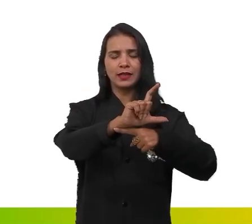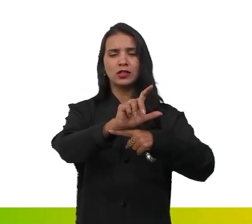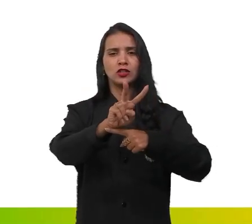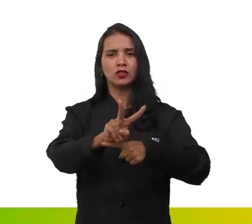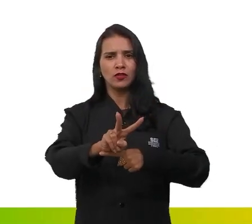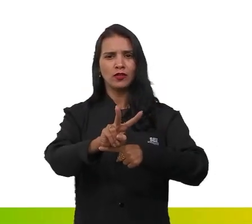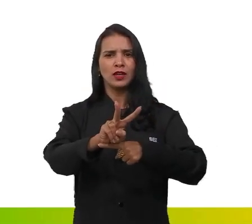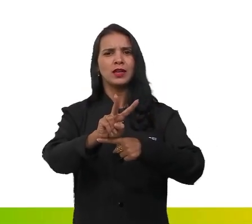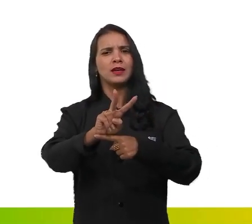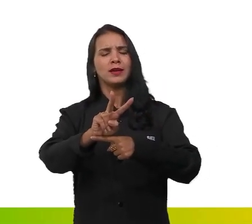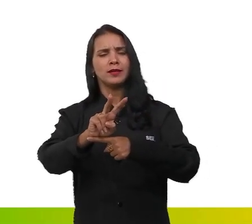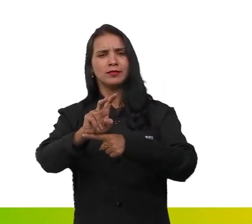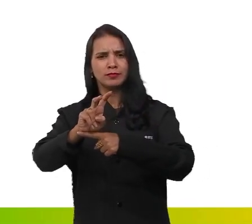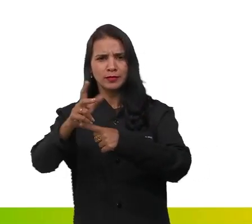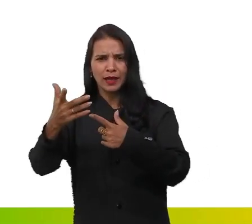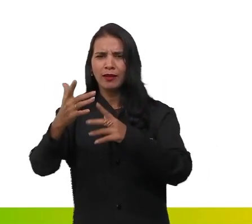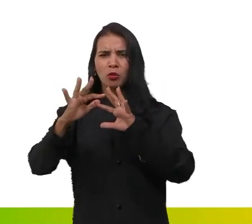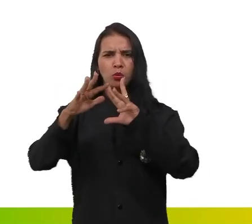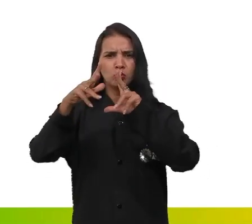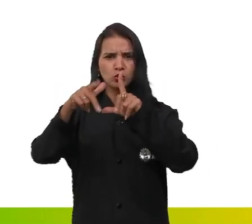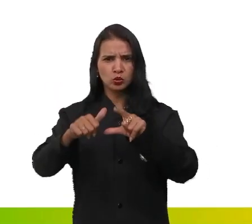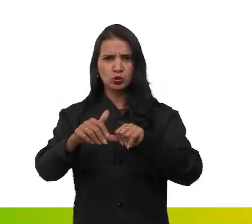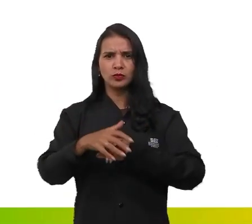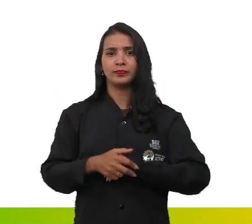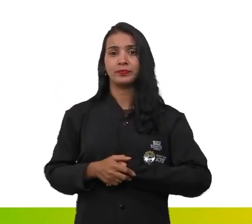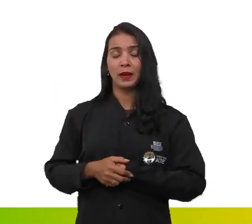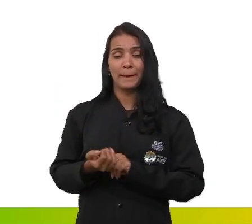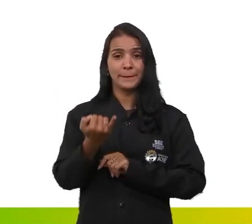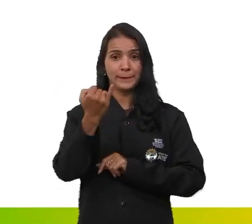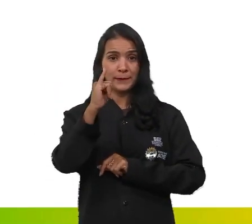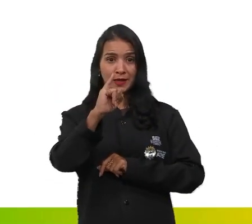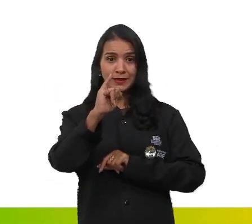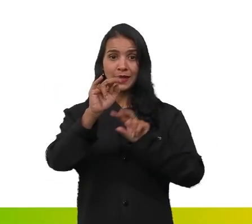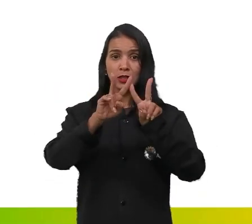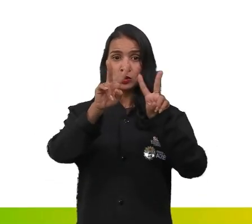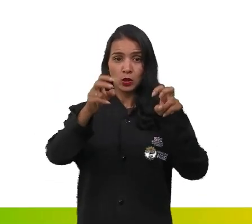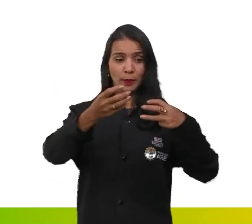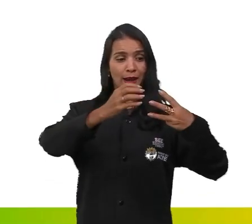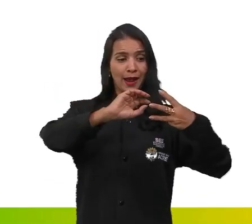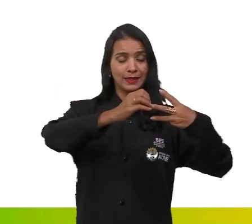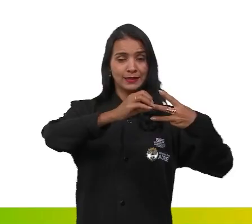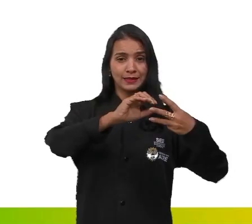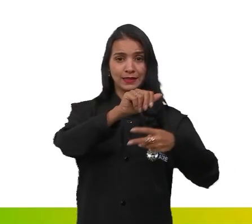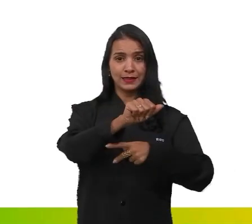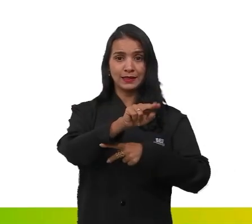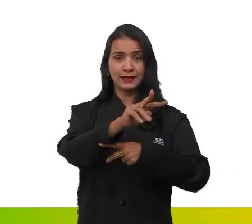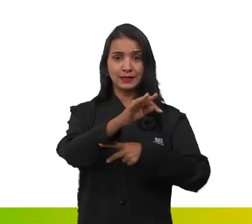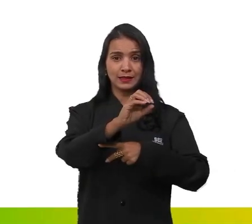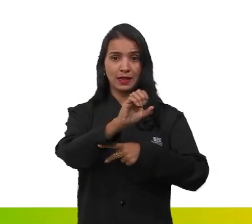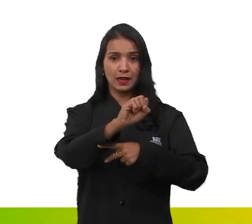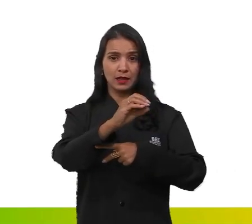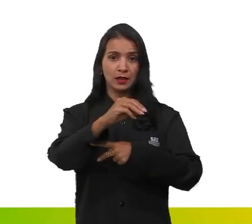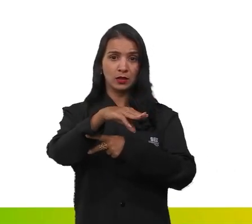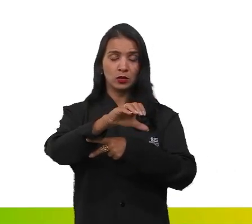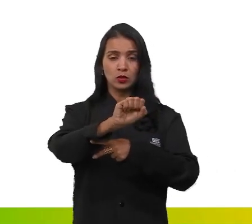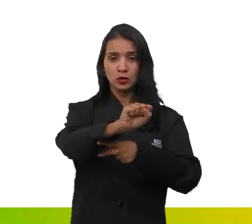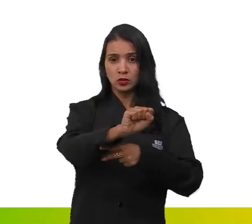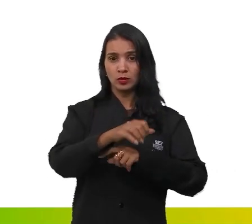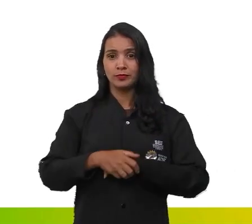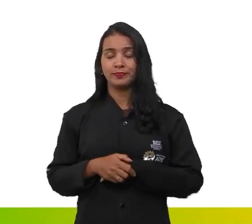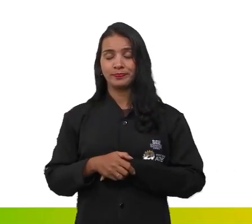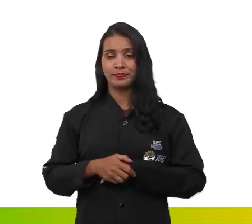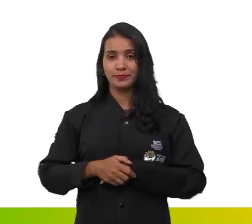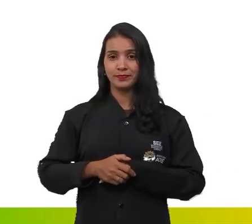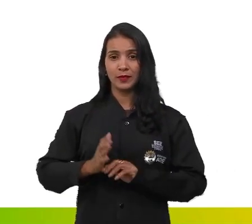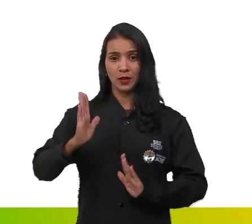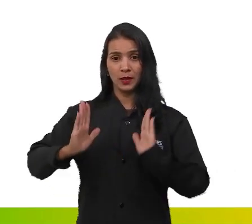certo? Isso a gente usa na parte do autossomos. Na parte da